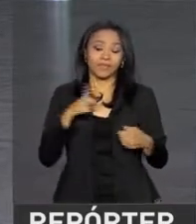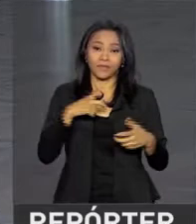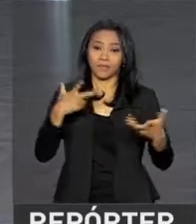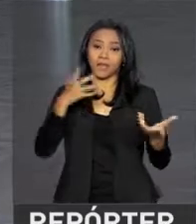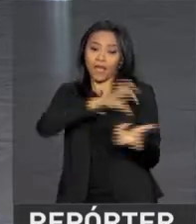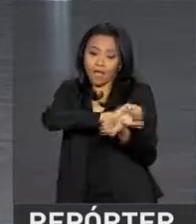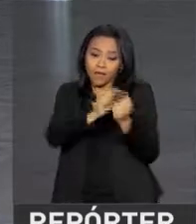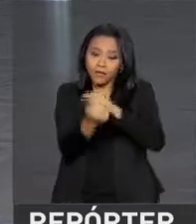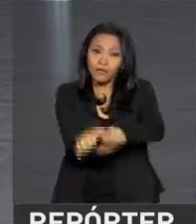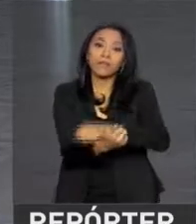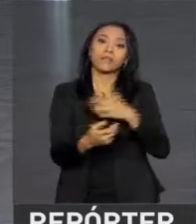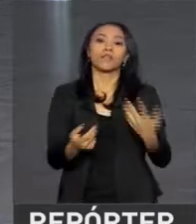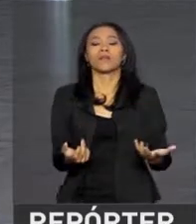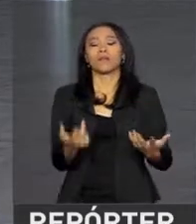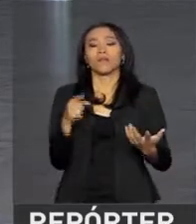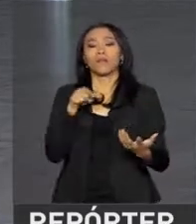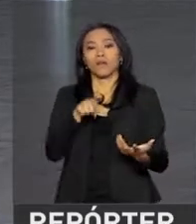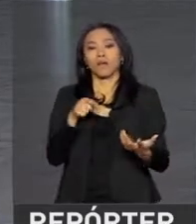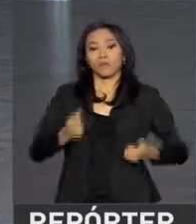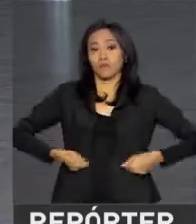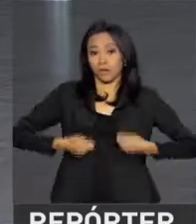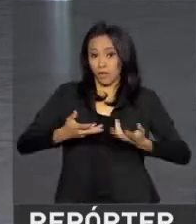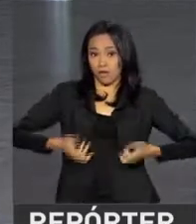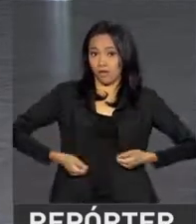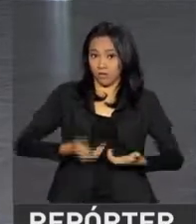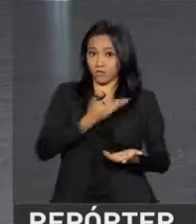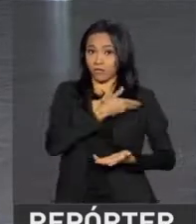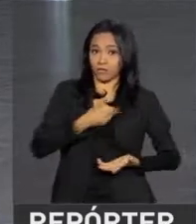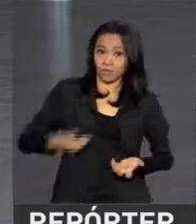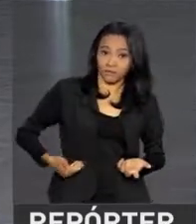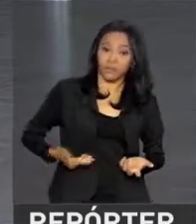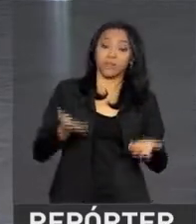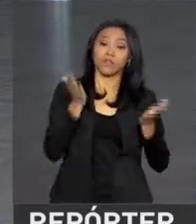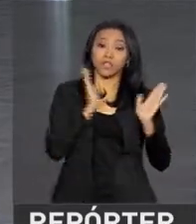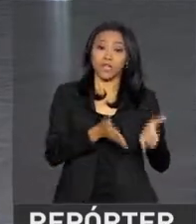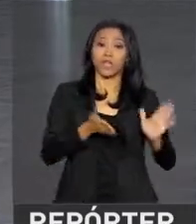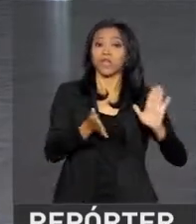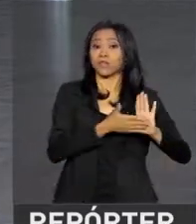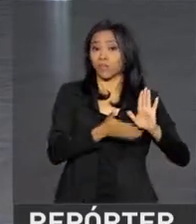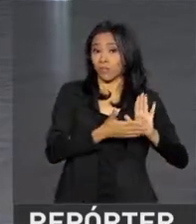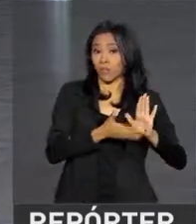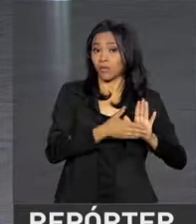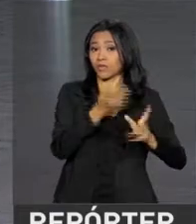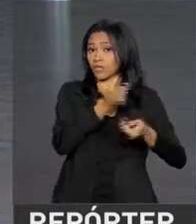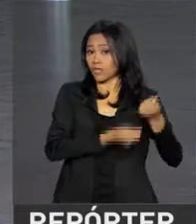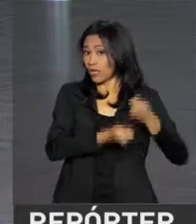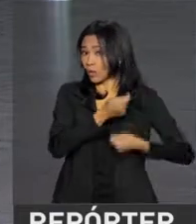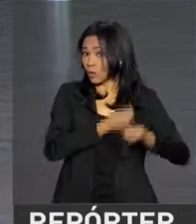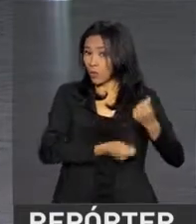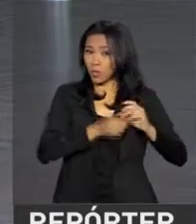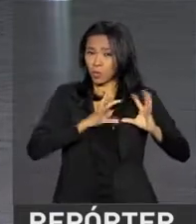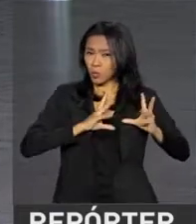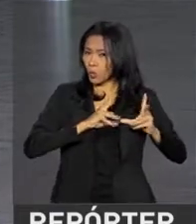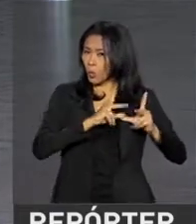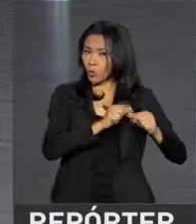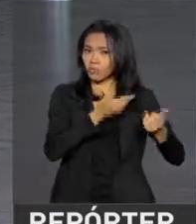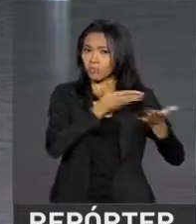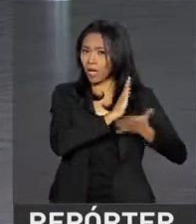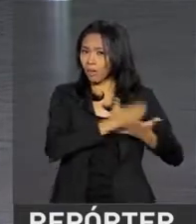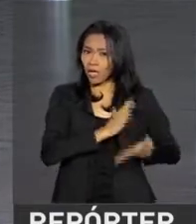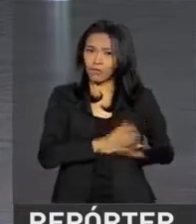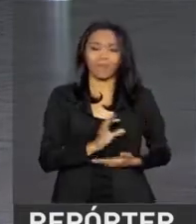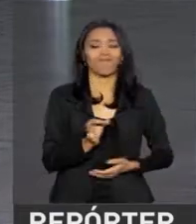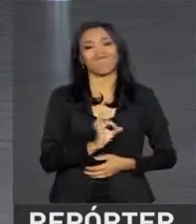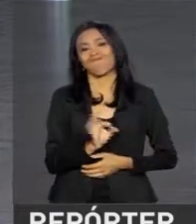presas ao teto de gastos do governo já que as medidas econômicas não nem todas as medidas econômicas foram aprovadas a